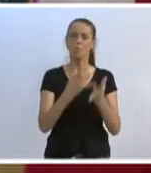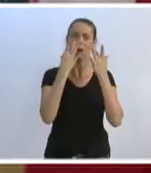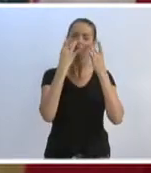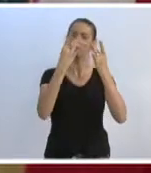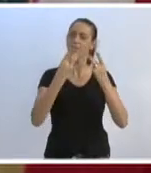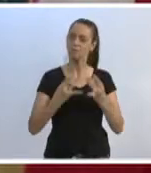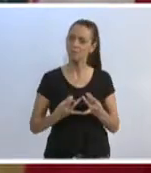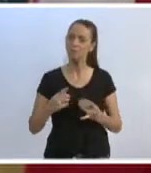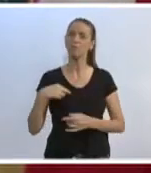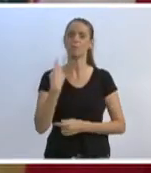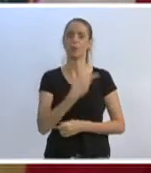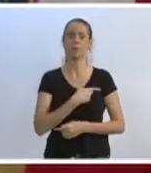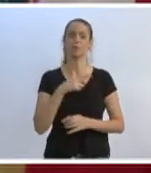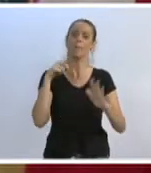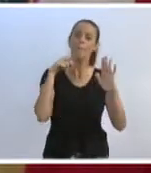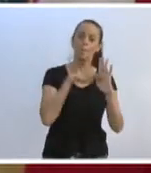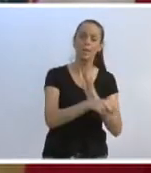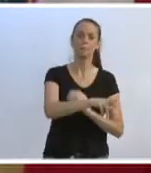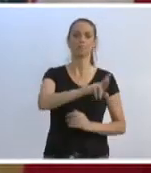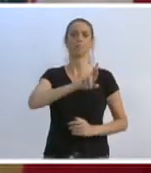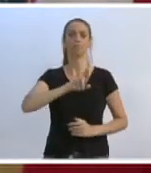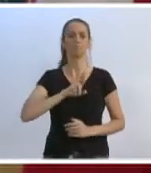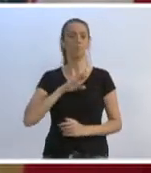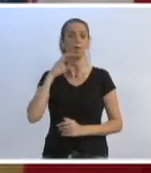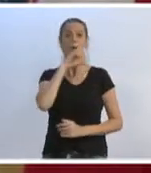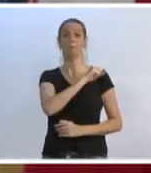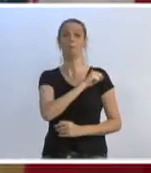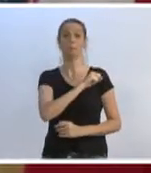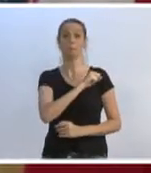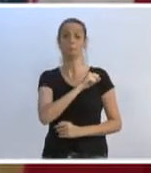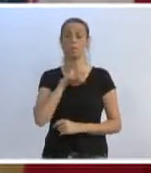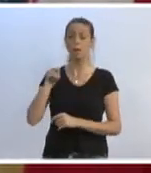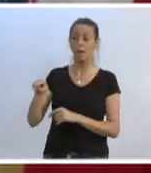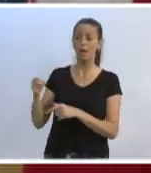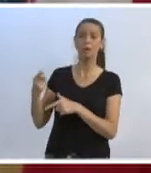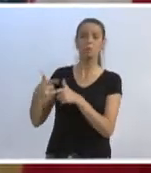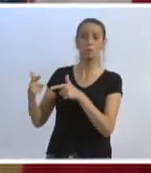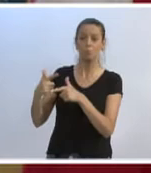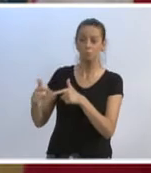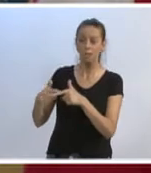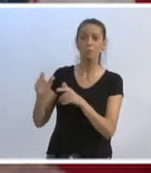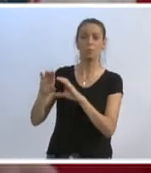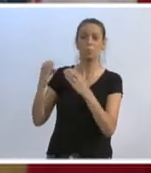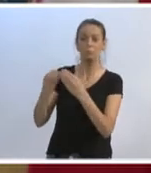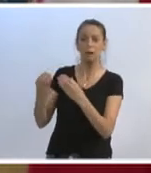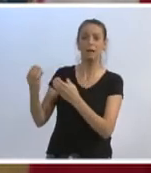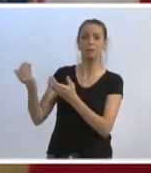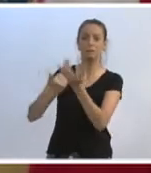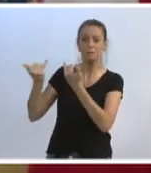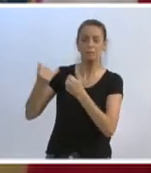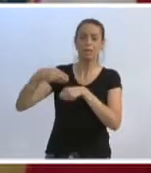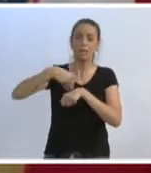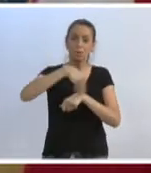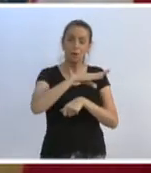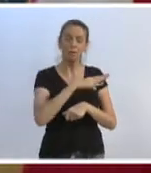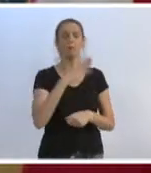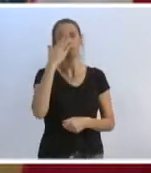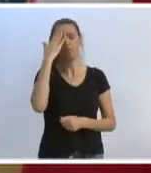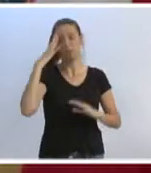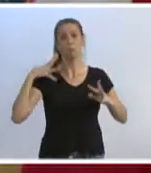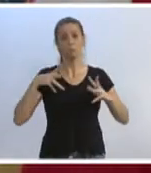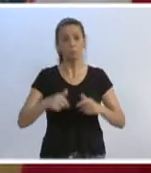dando a resposta com maior agilidade aos nossos pedidos à nossa comunidade sabemos que não podemos resolver tudo mas está sendo feito